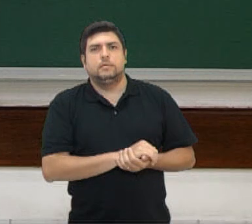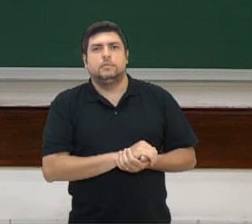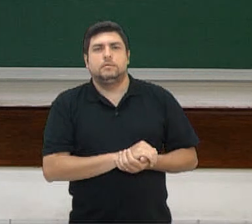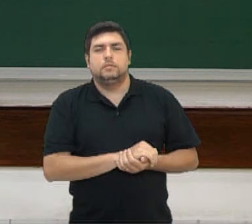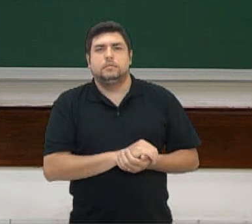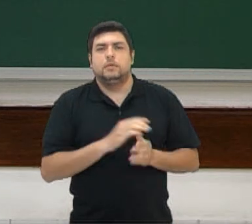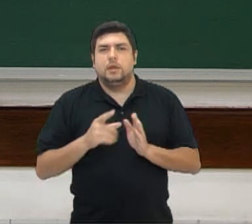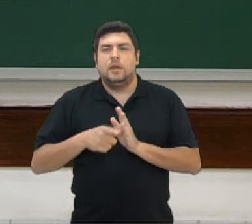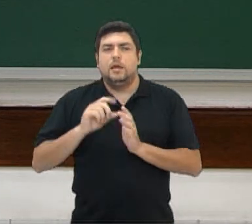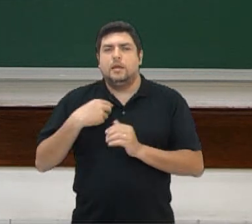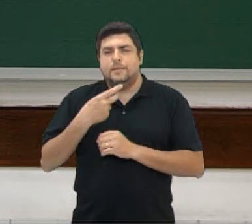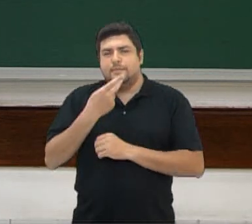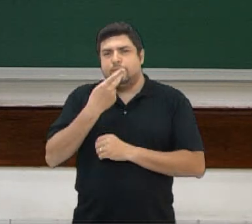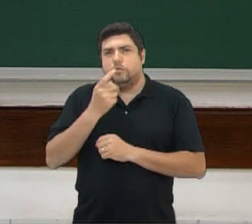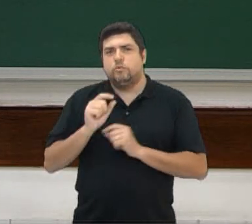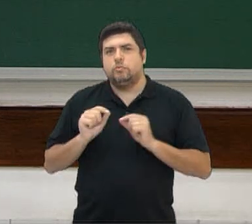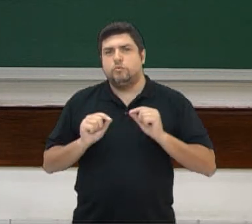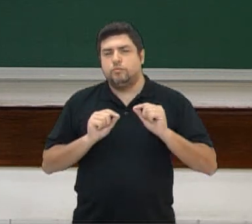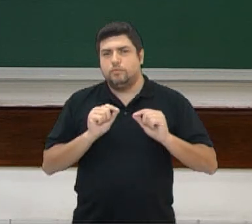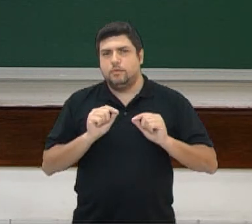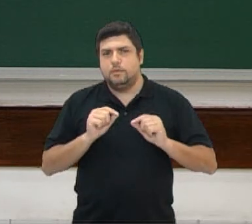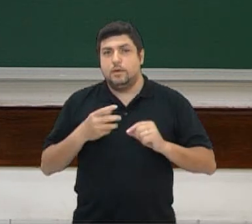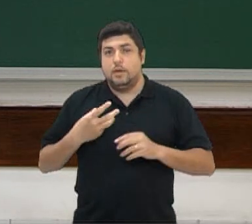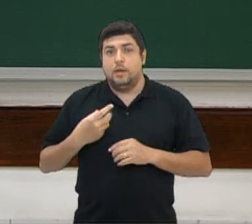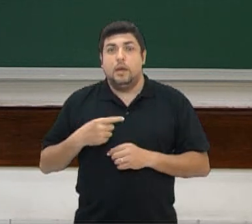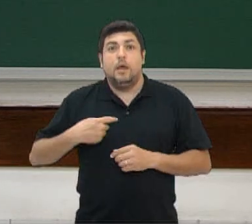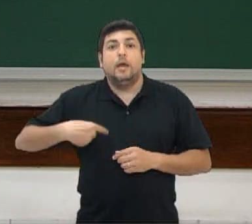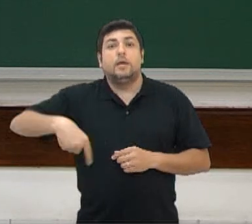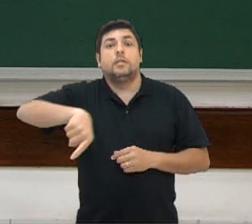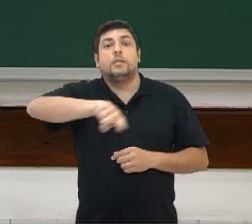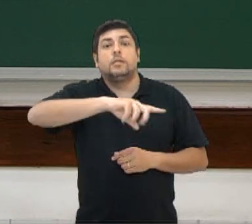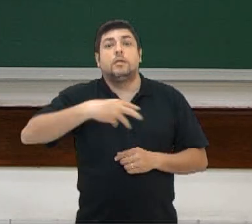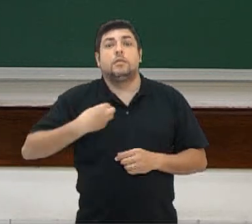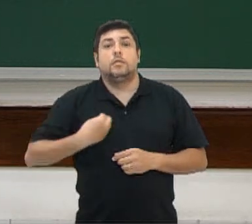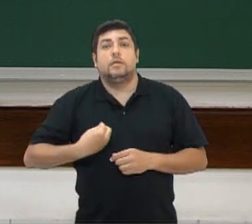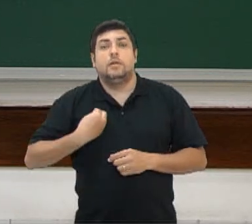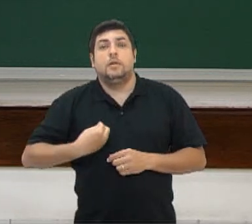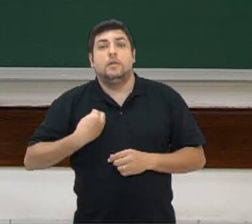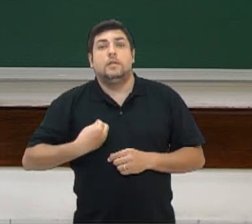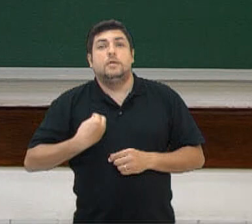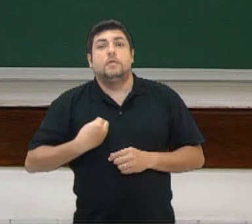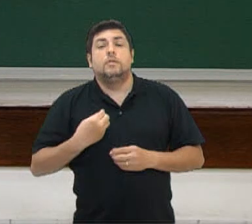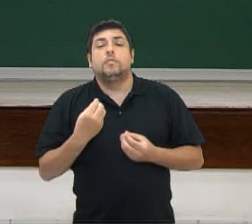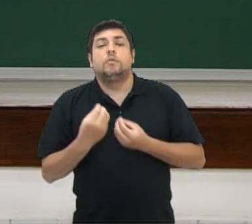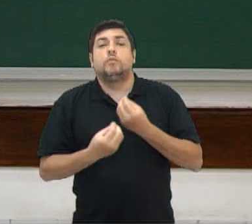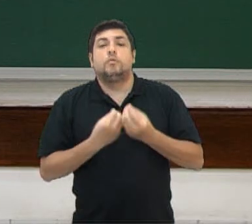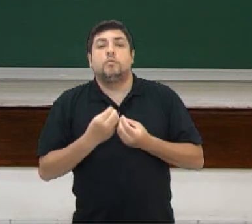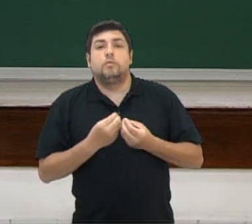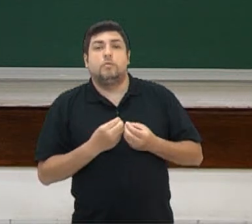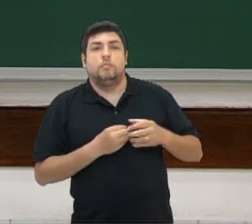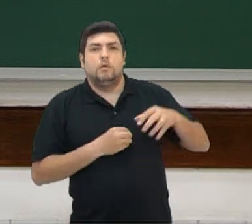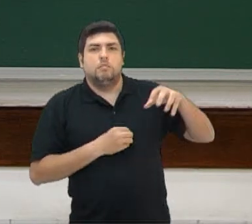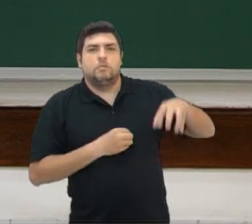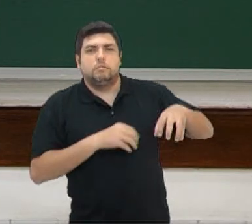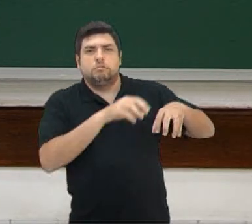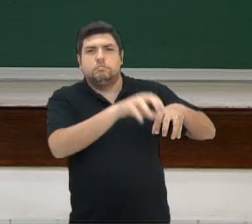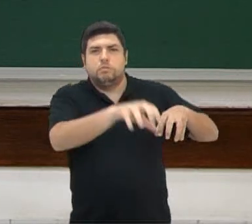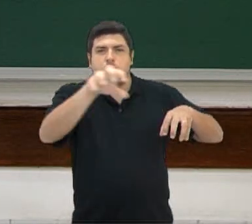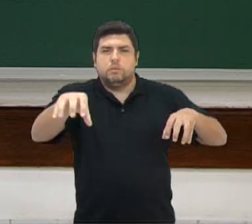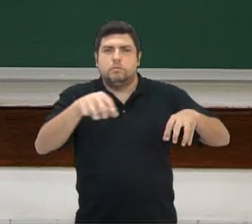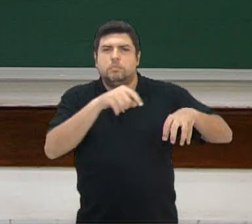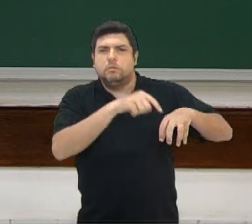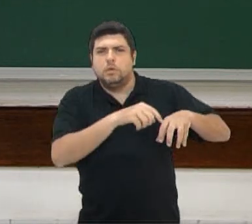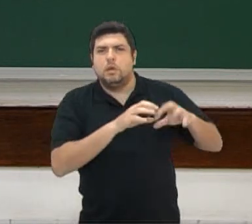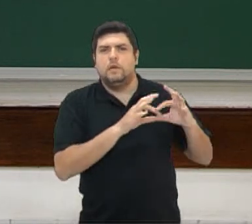pessoal, a gente falou que a nossa vida a gente faz dentro das instituições sociais. Família,